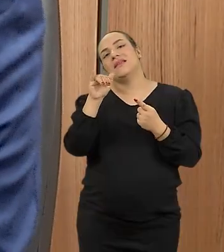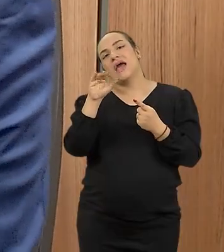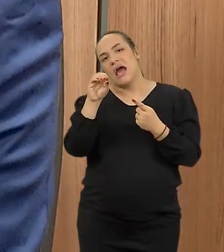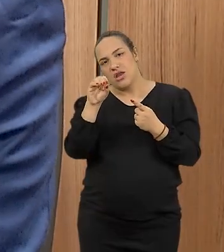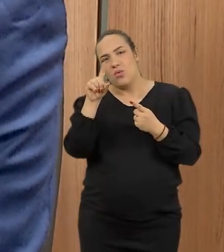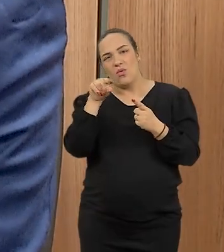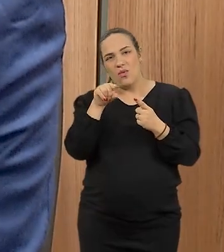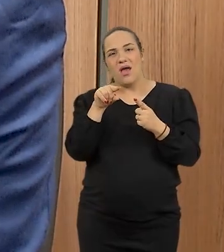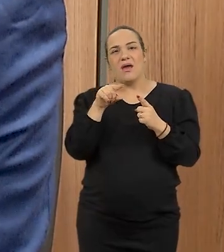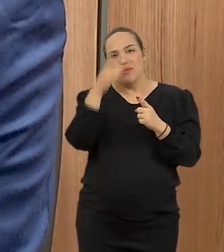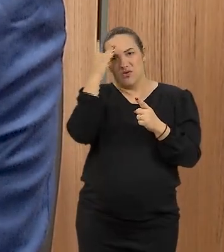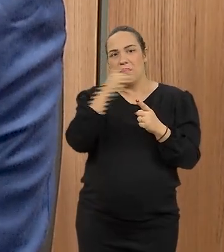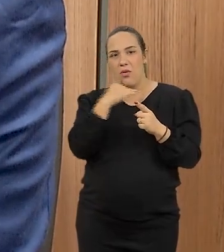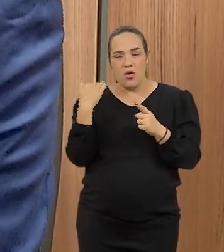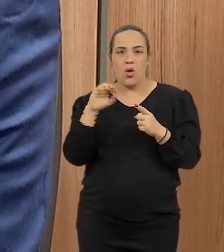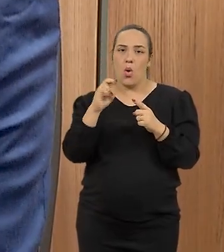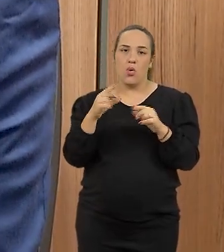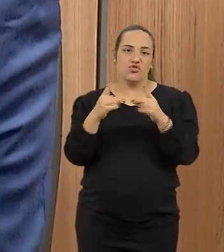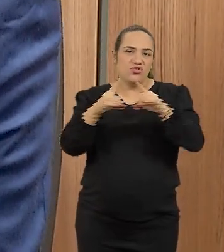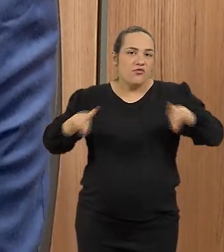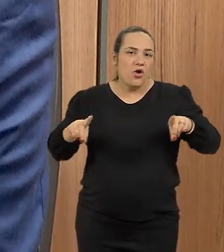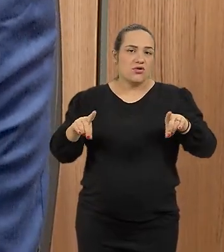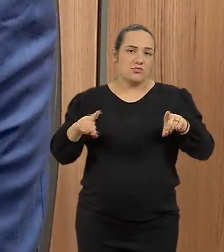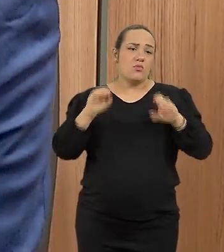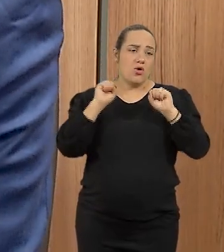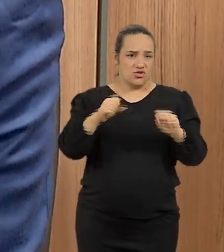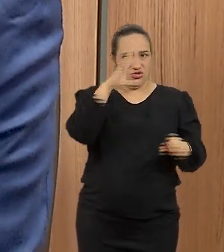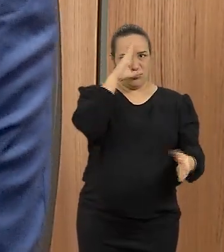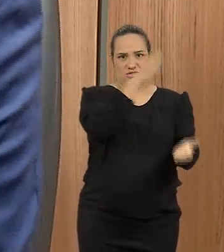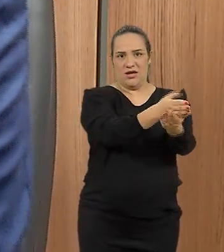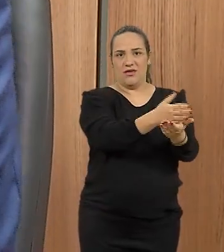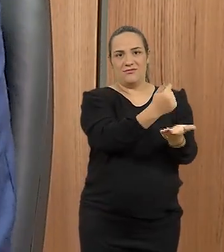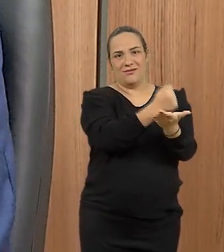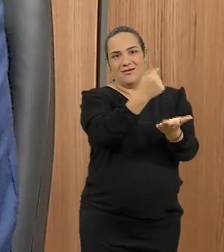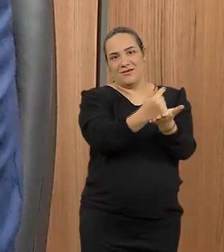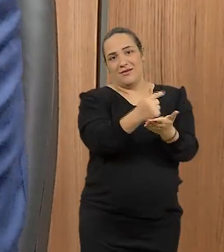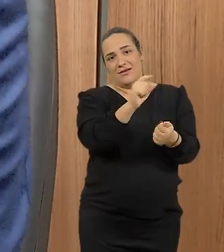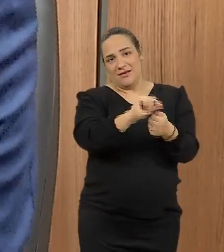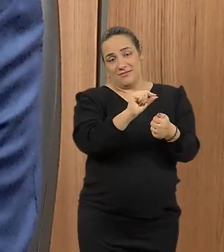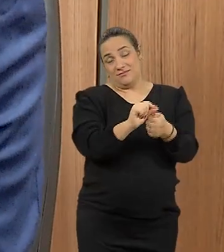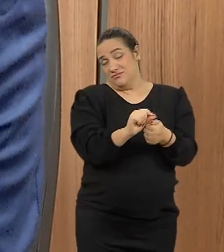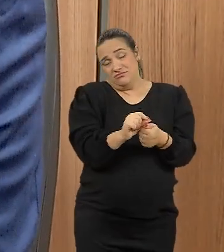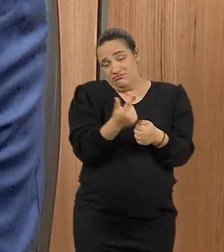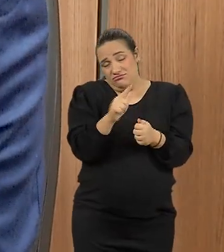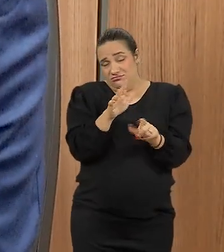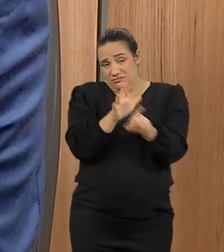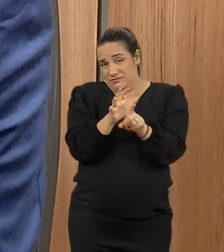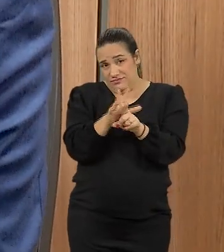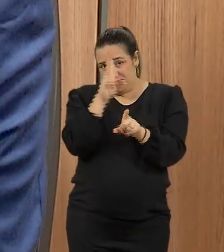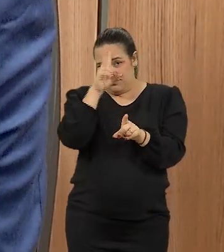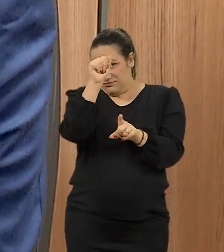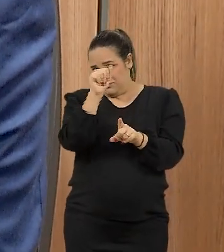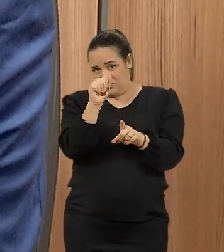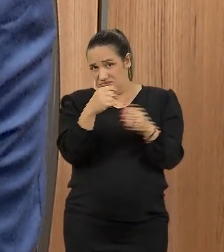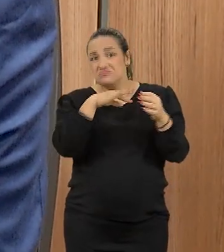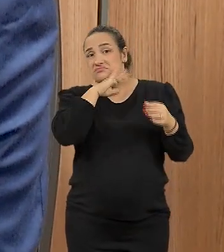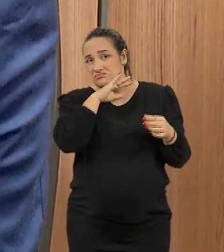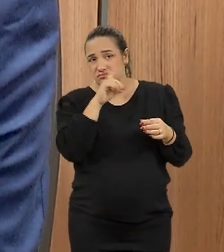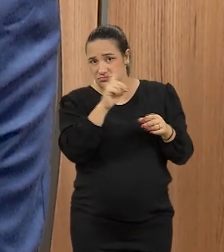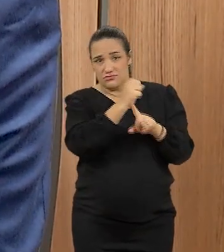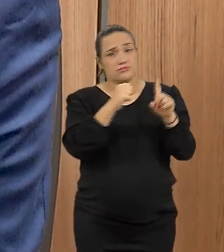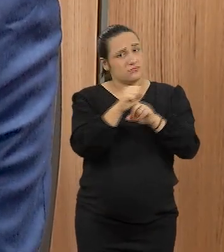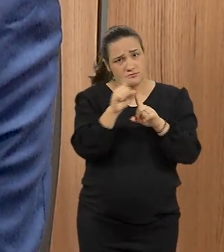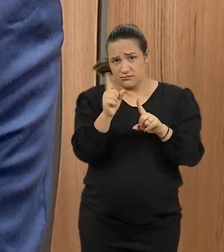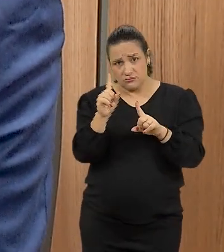do divórcio consensual, que foram todas retiradas do judiciário e que não teve nenhum impacto grave para a sociedade. Ao contrário, houve um benefício